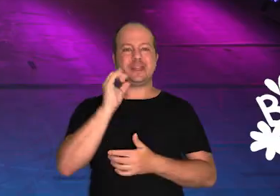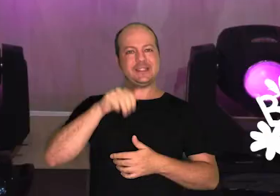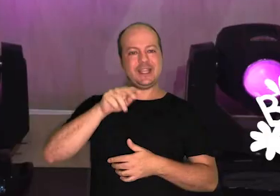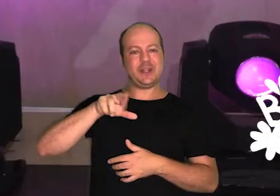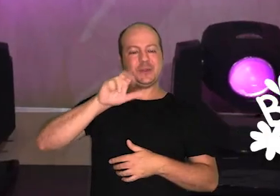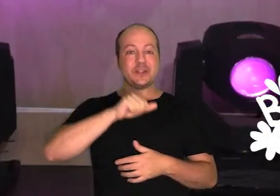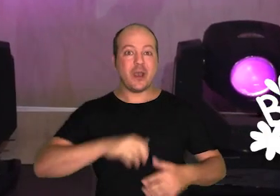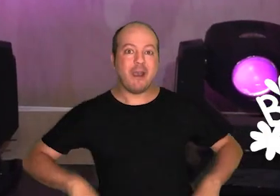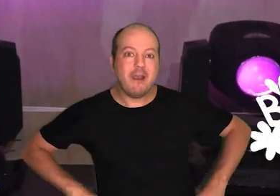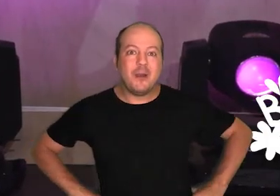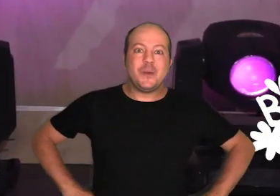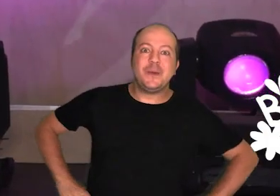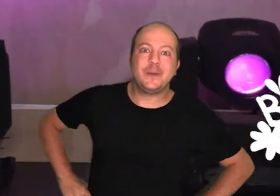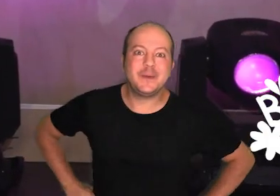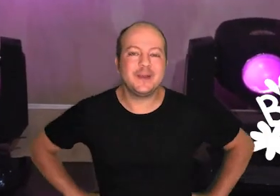Só girar.